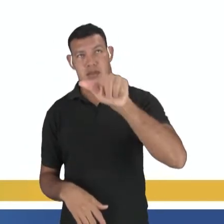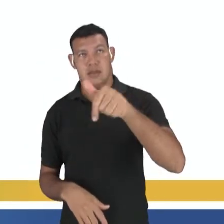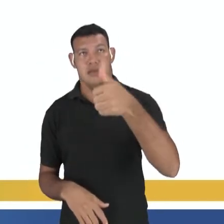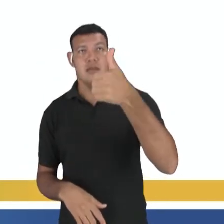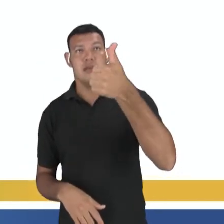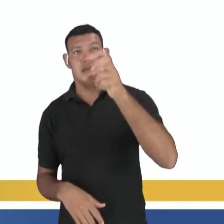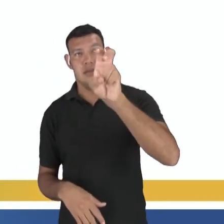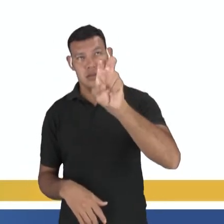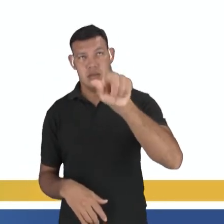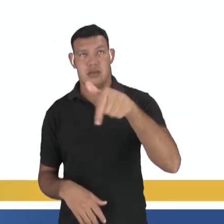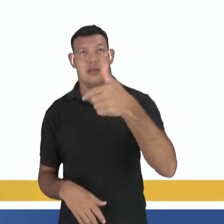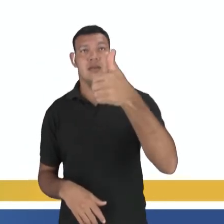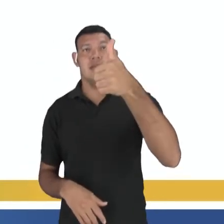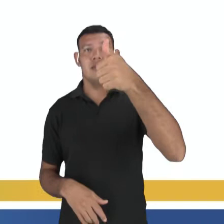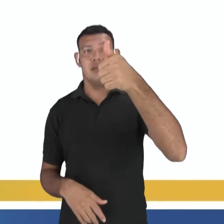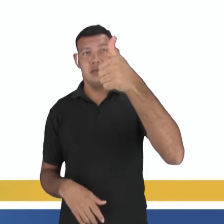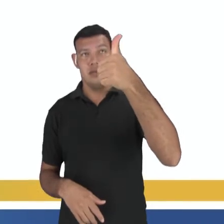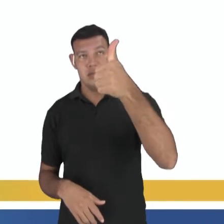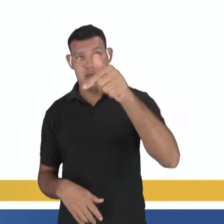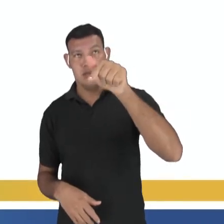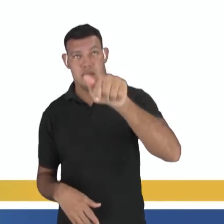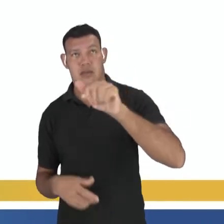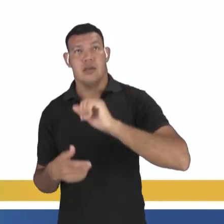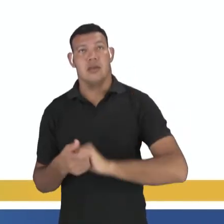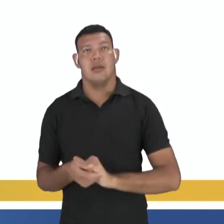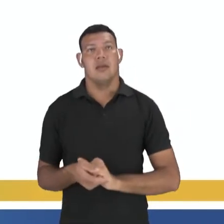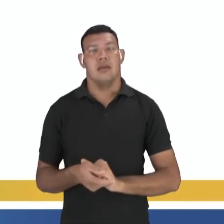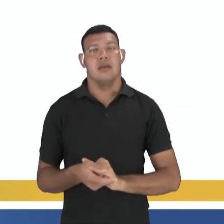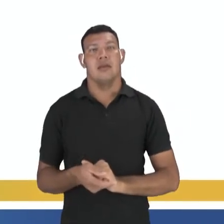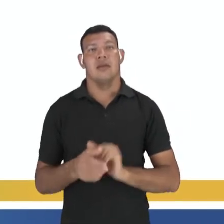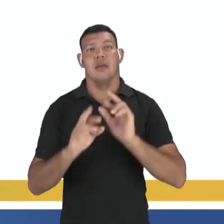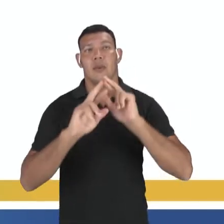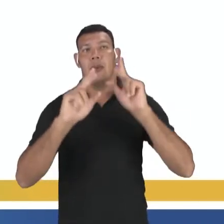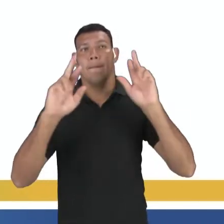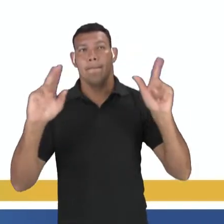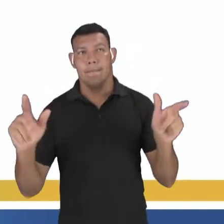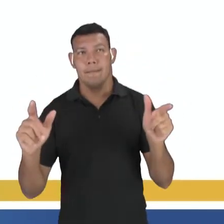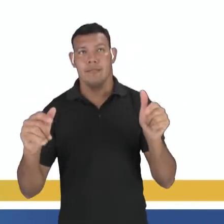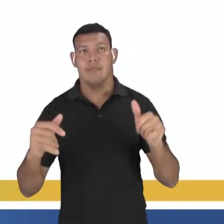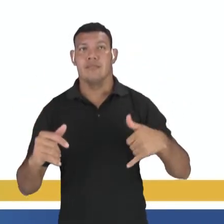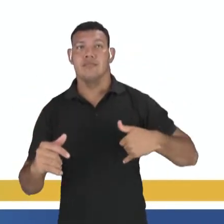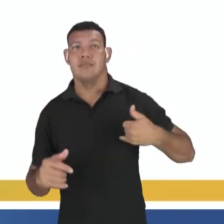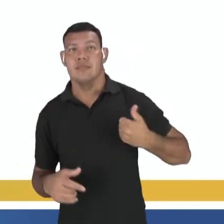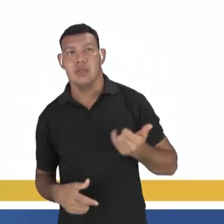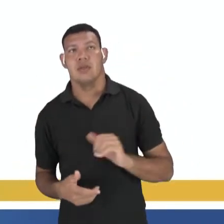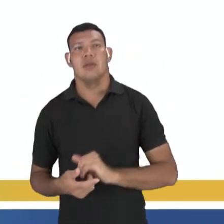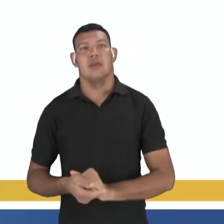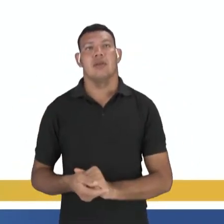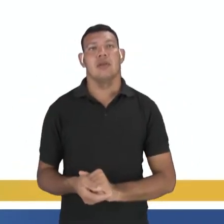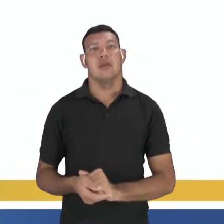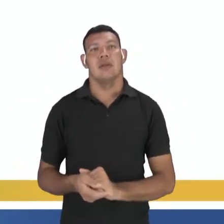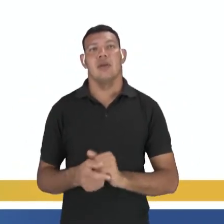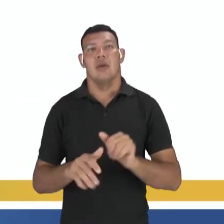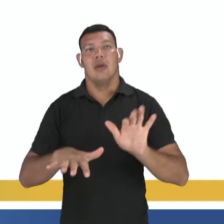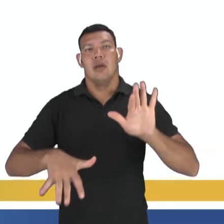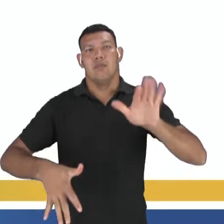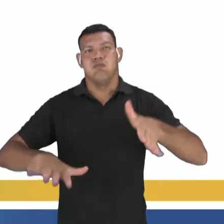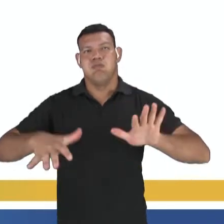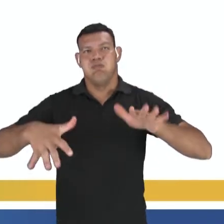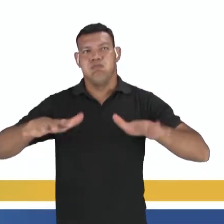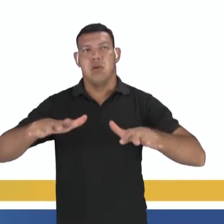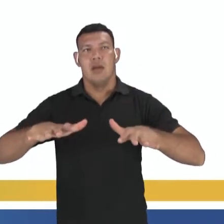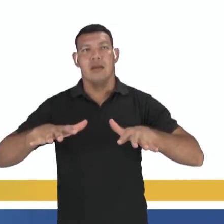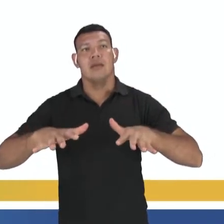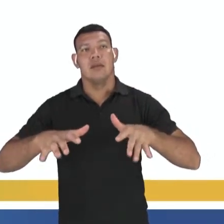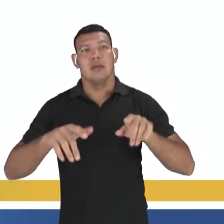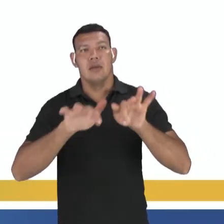a amplitude dessas idades? Qual a média aritmética dessas idades? Se uma pessoa de 12 anos